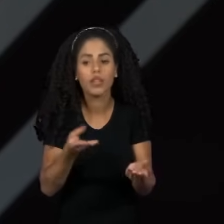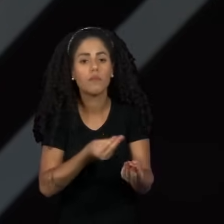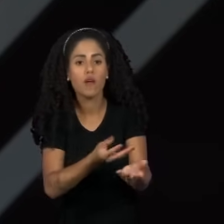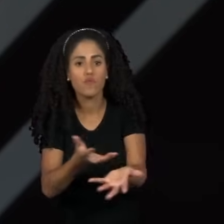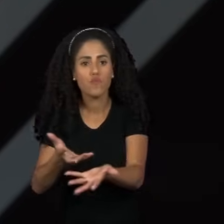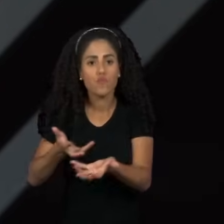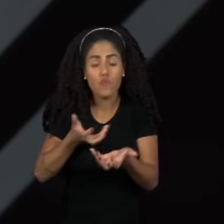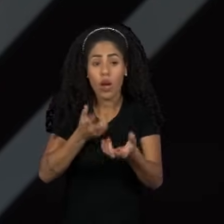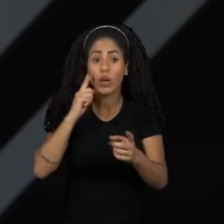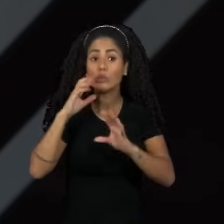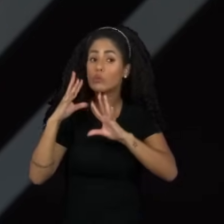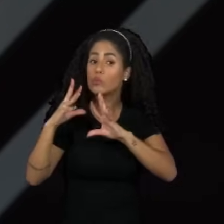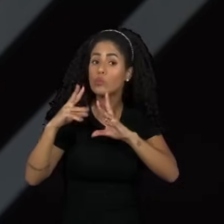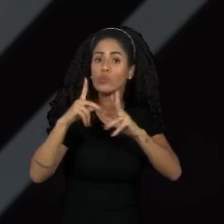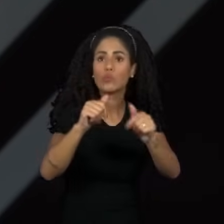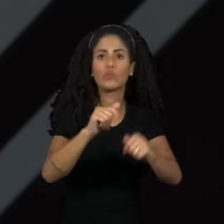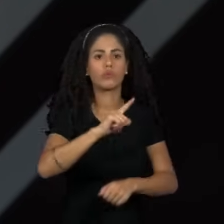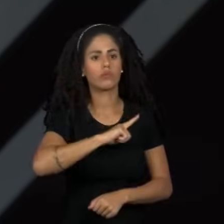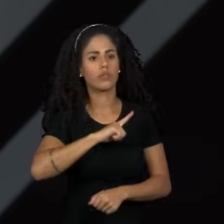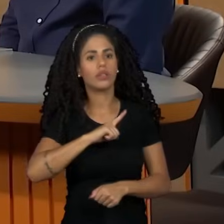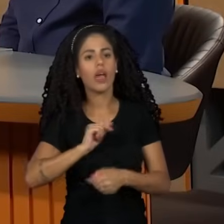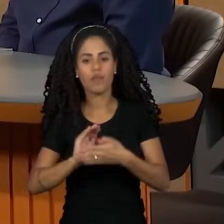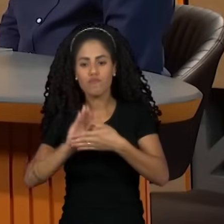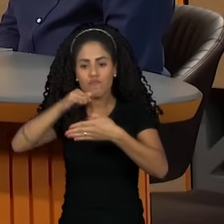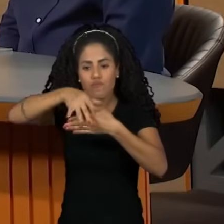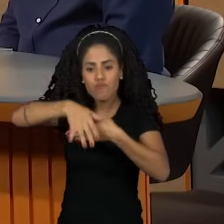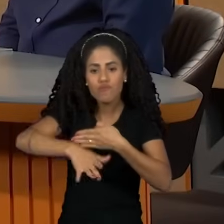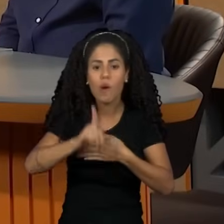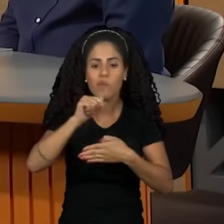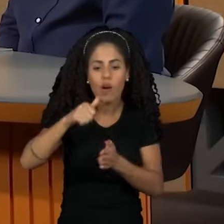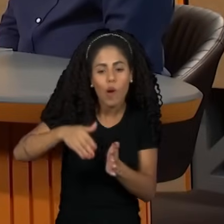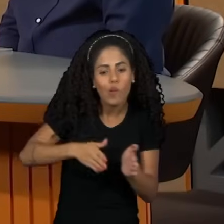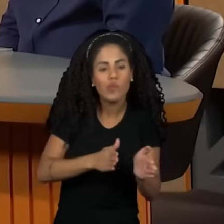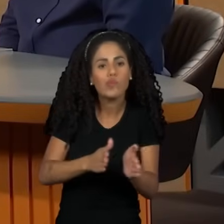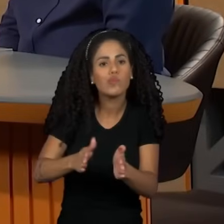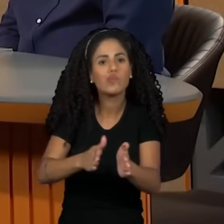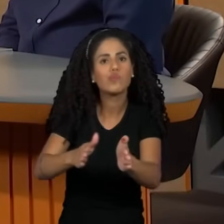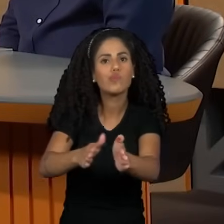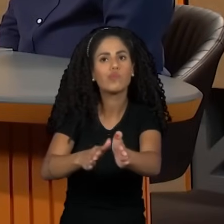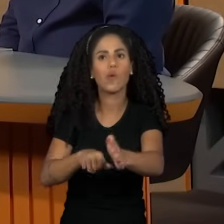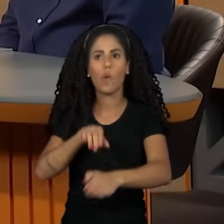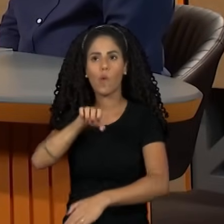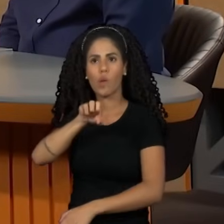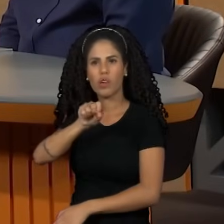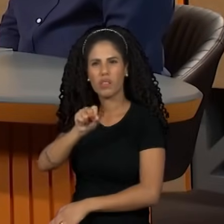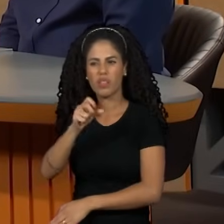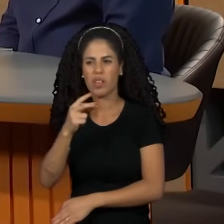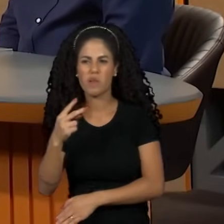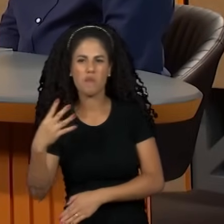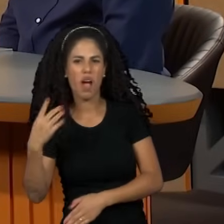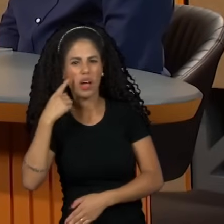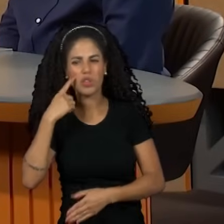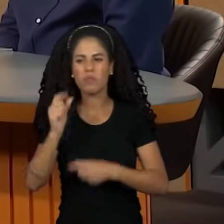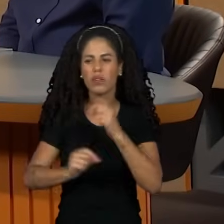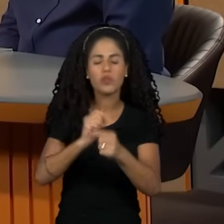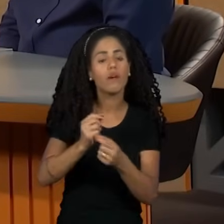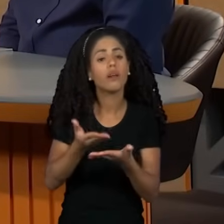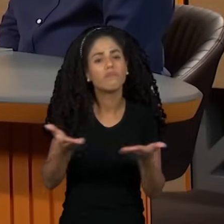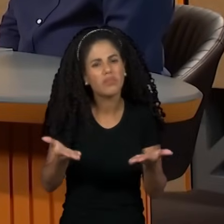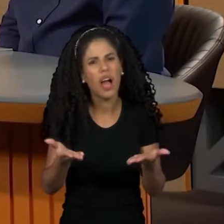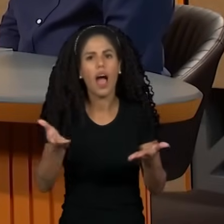assoreando todos os riachos. E quando comprei, 84, uns dos velhos